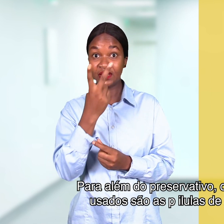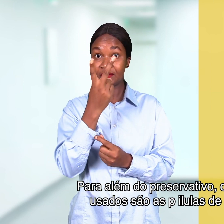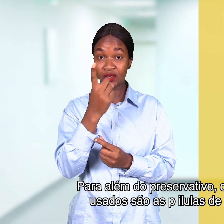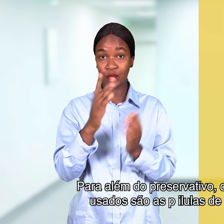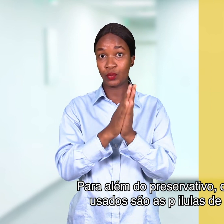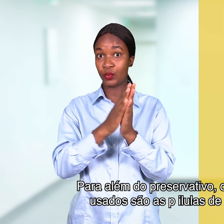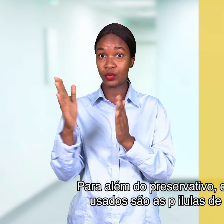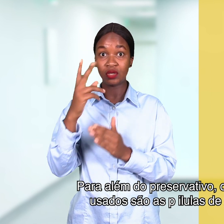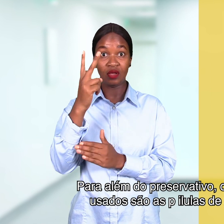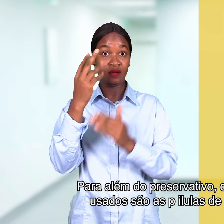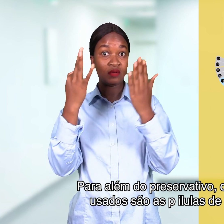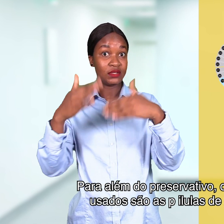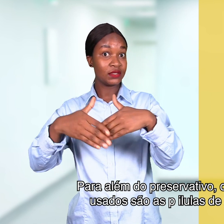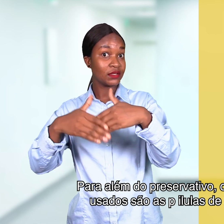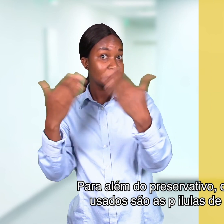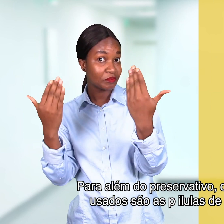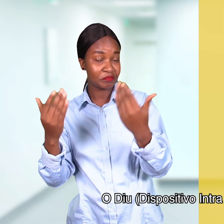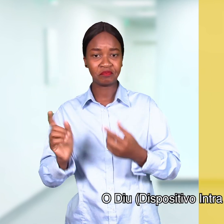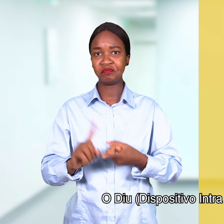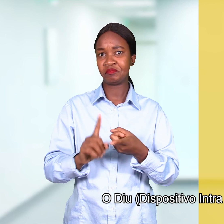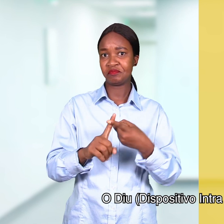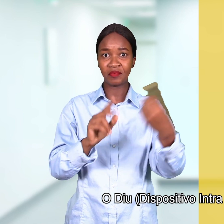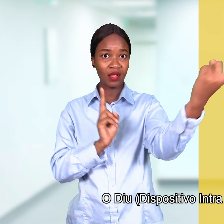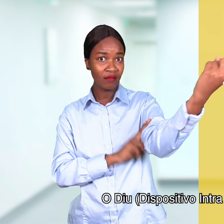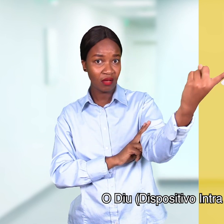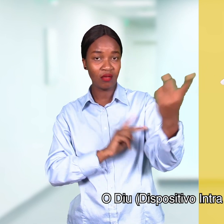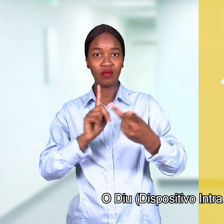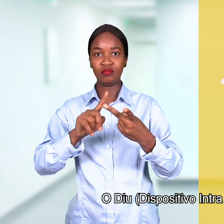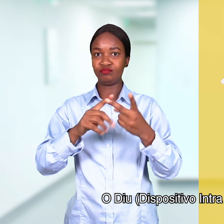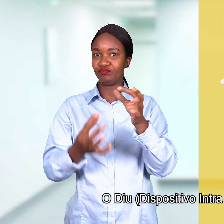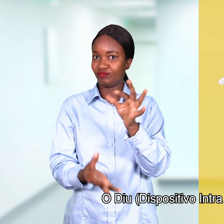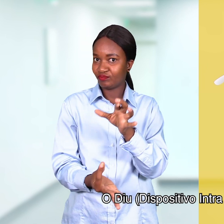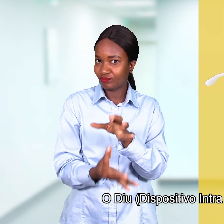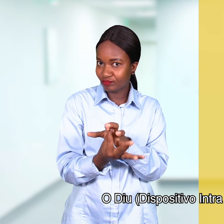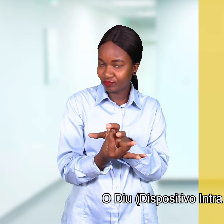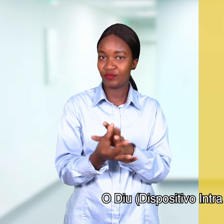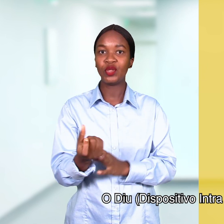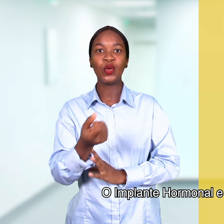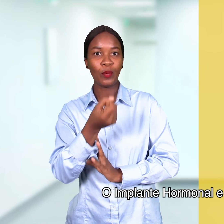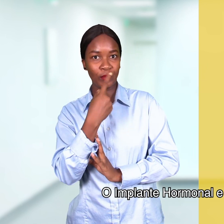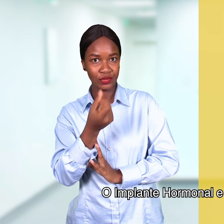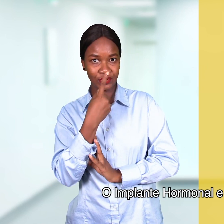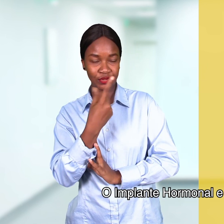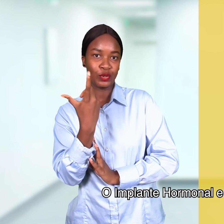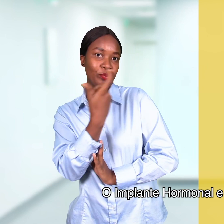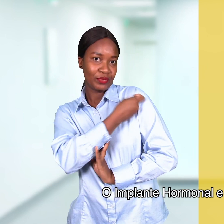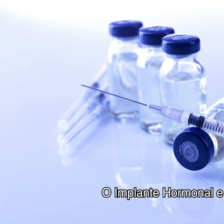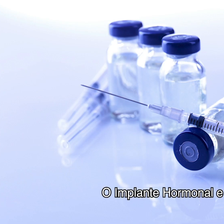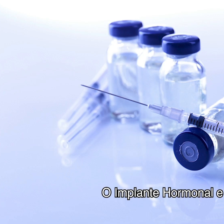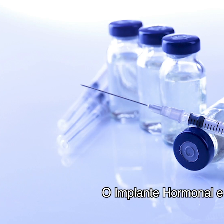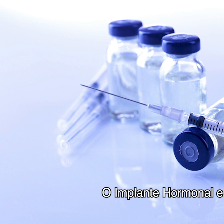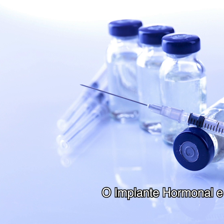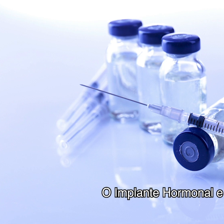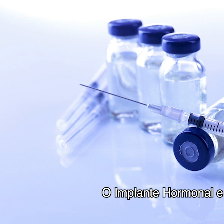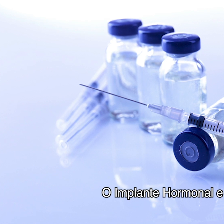são as pílulas de 21 a 28 dias, o DIU, dispositivo intrauterino, o implante hormonal